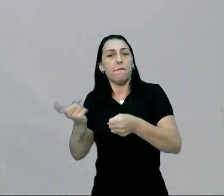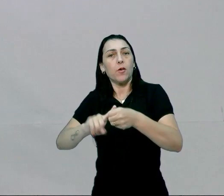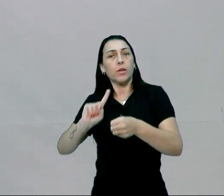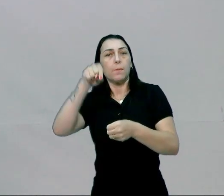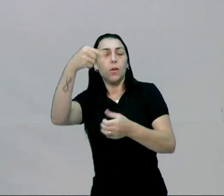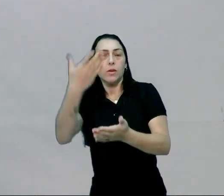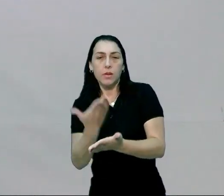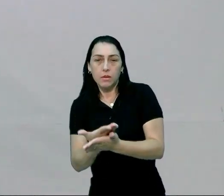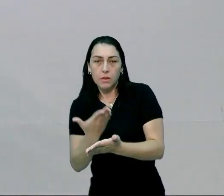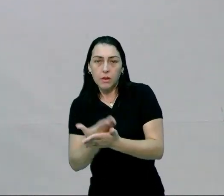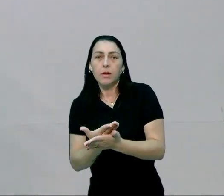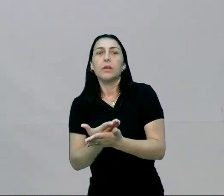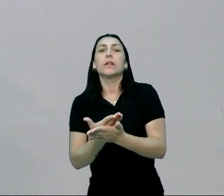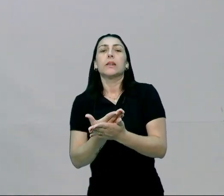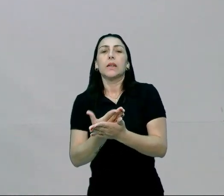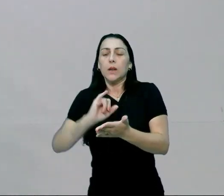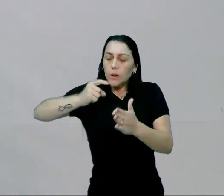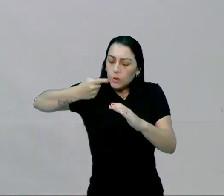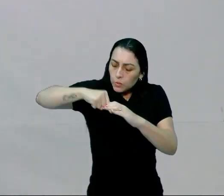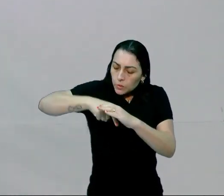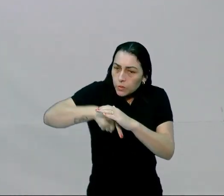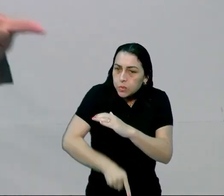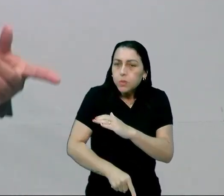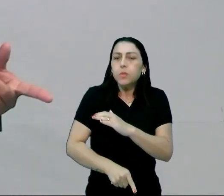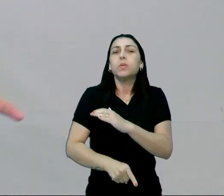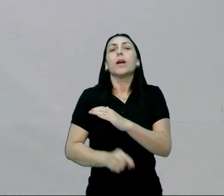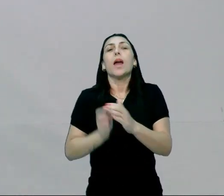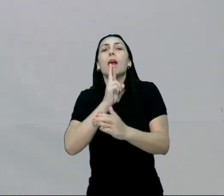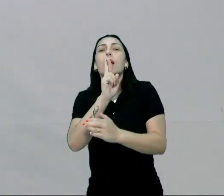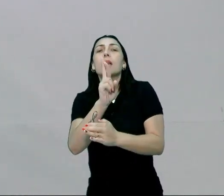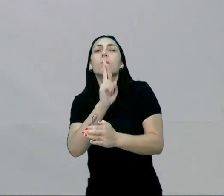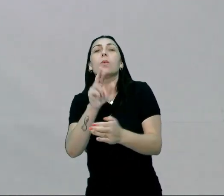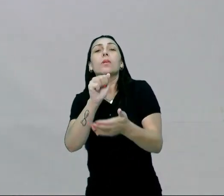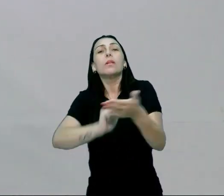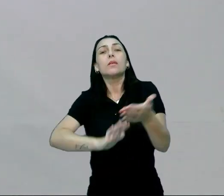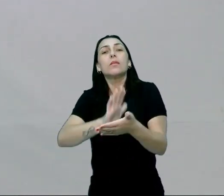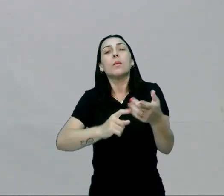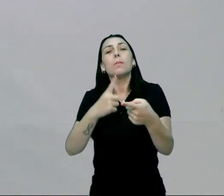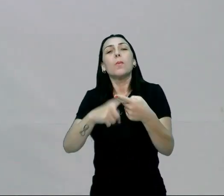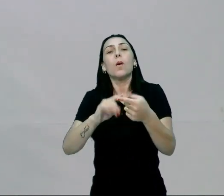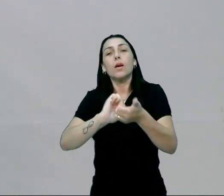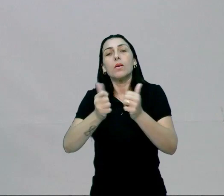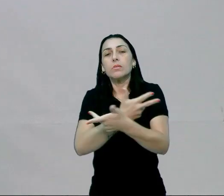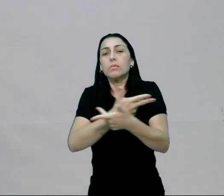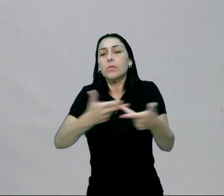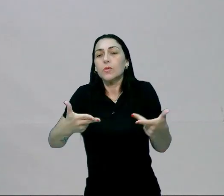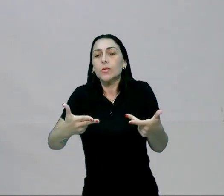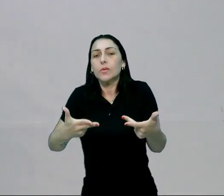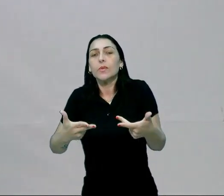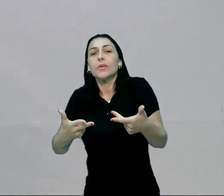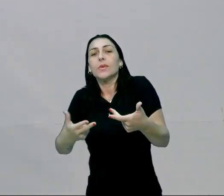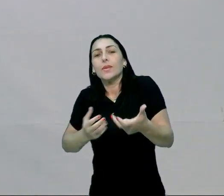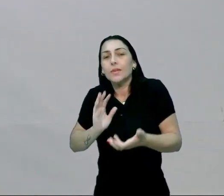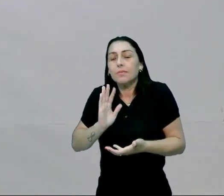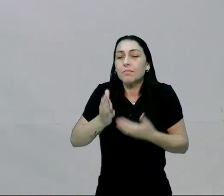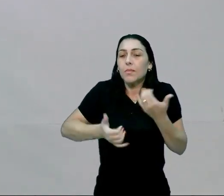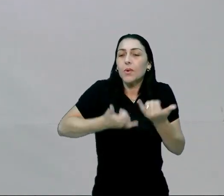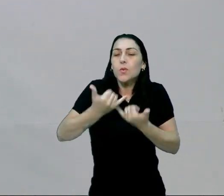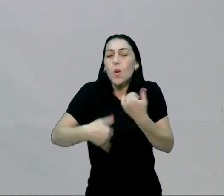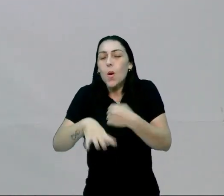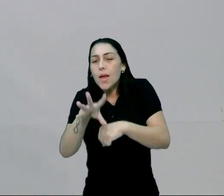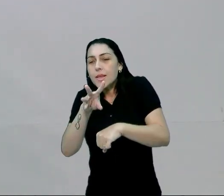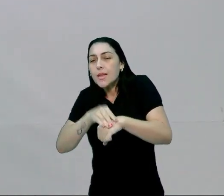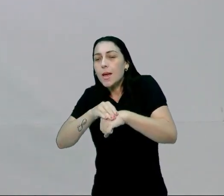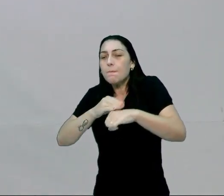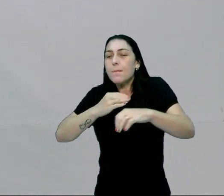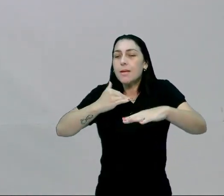em uma próxima aula para agora aprofundar, problematizar e resolver questões, porque o esporte é esse, essa malemolência, esse conhecimento,